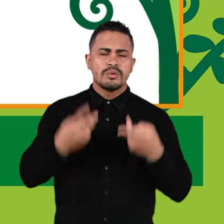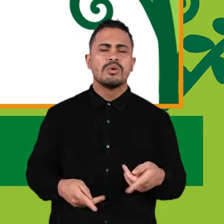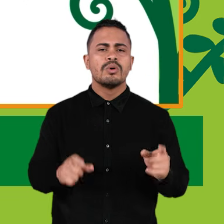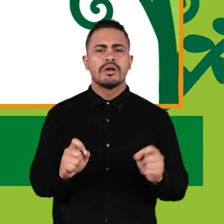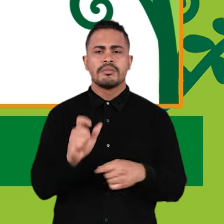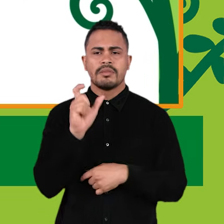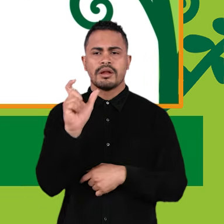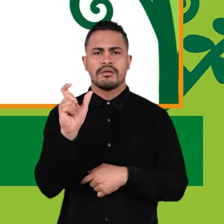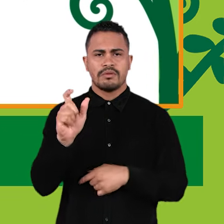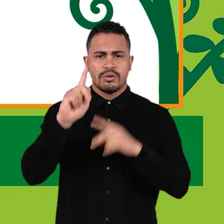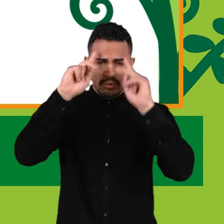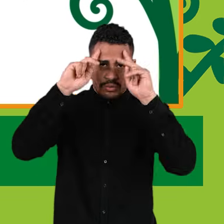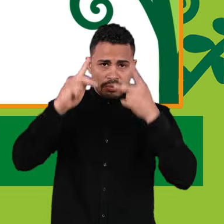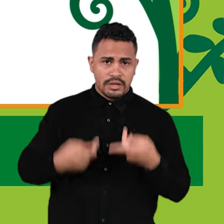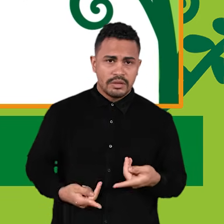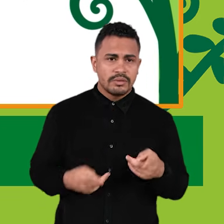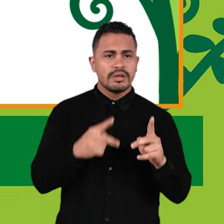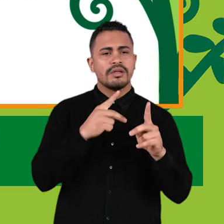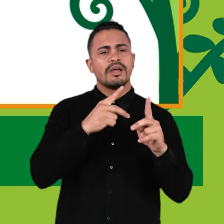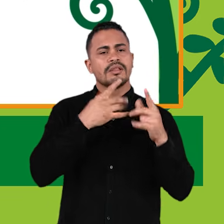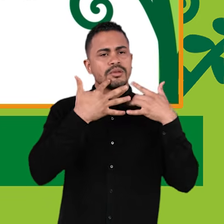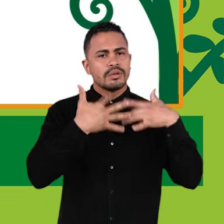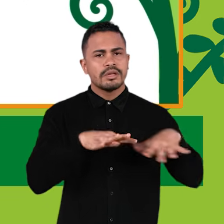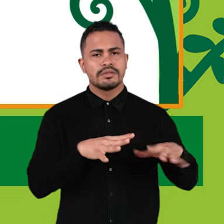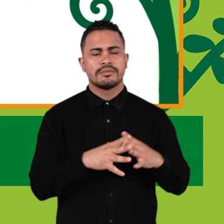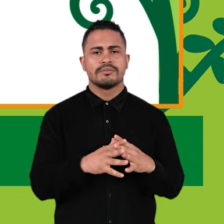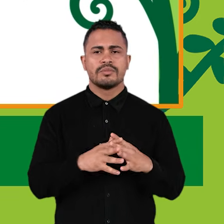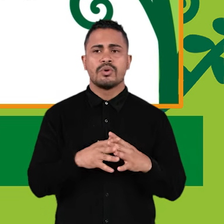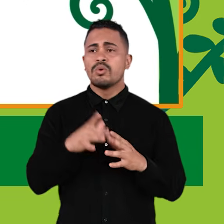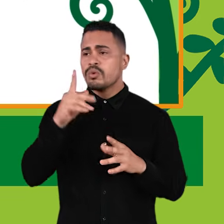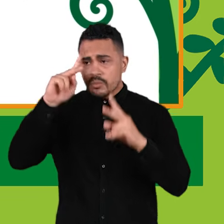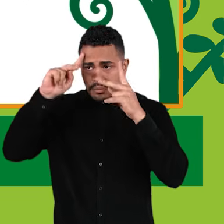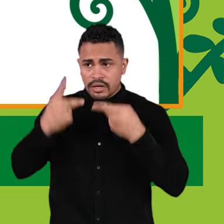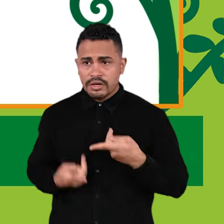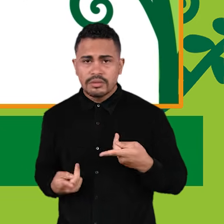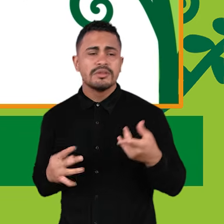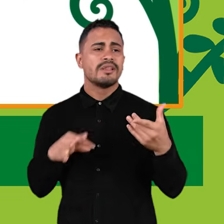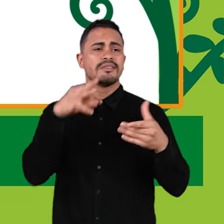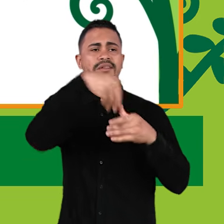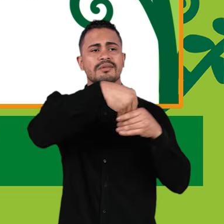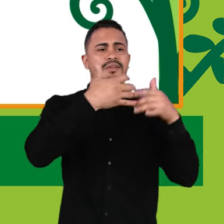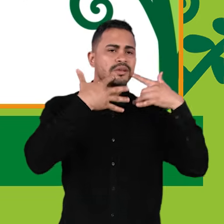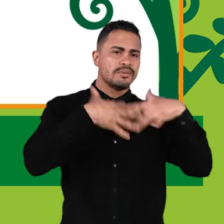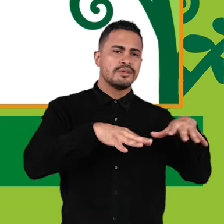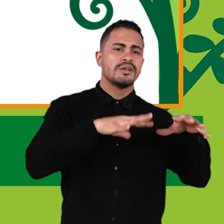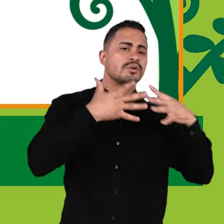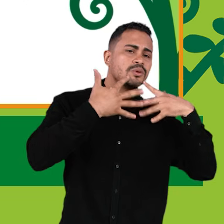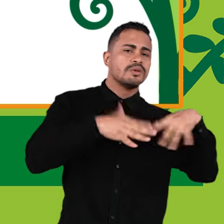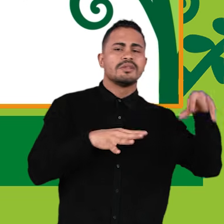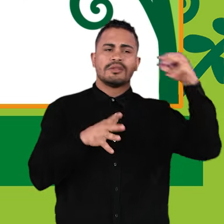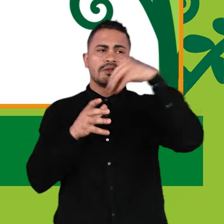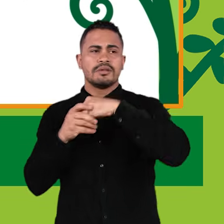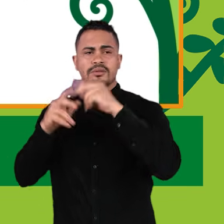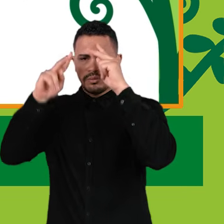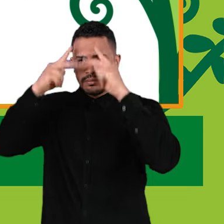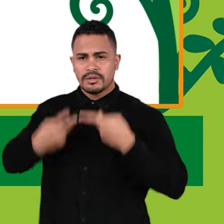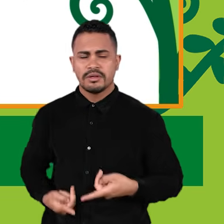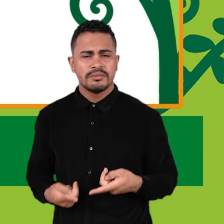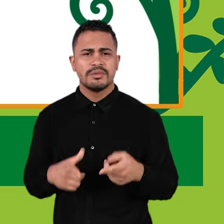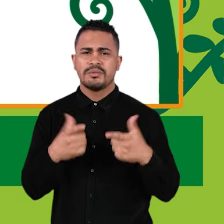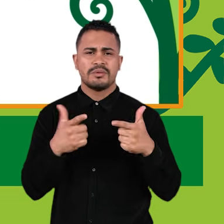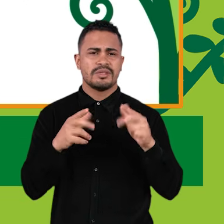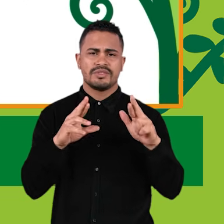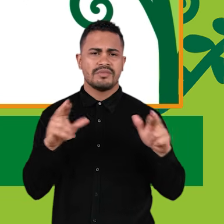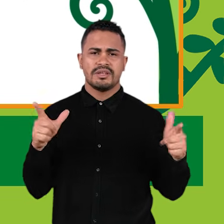o termo o homem e a natureza. O homem é natureza. Natureza também é o homem. Então não há essa distinção, ou